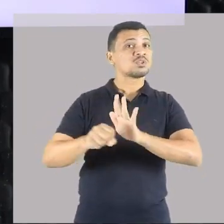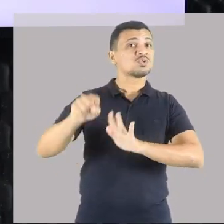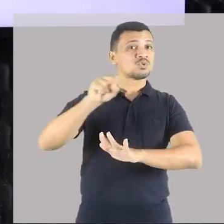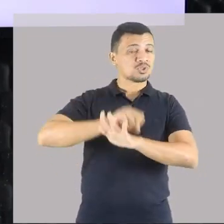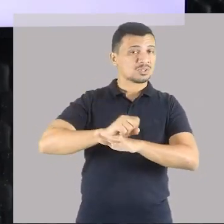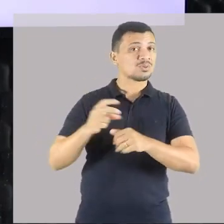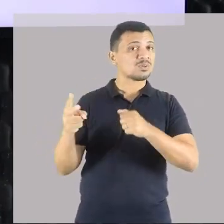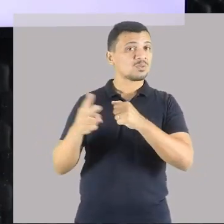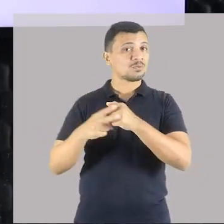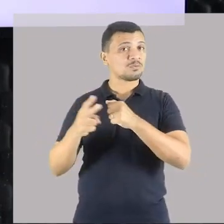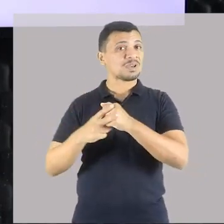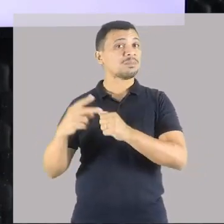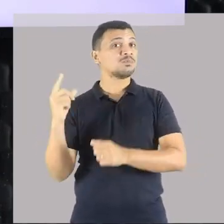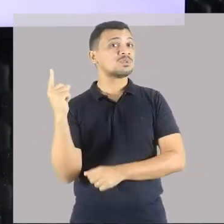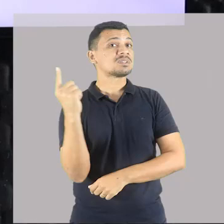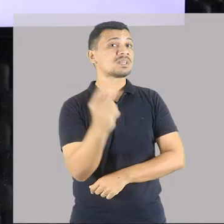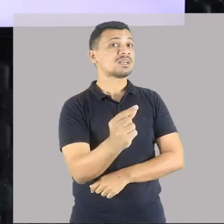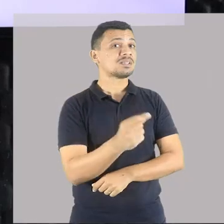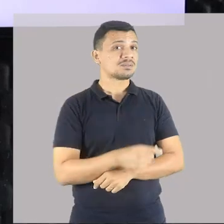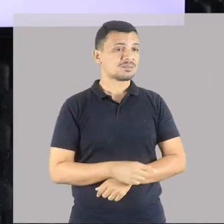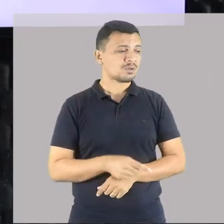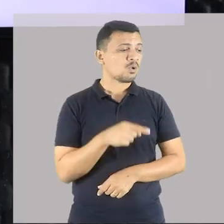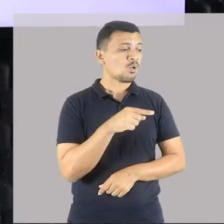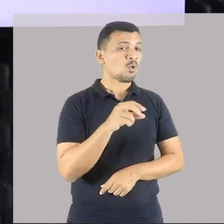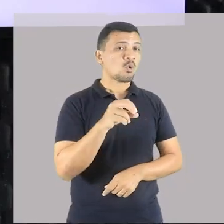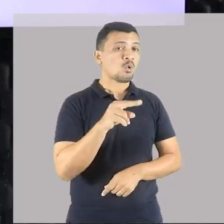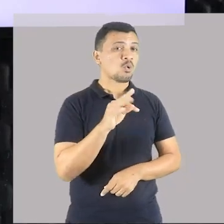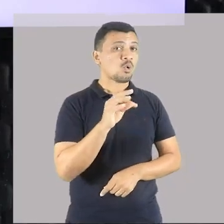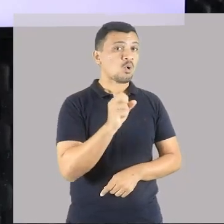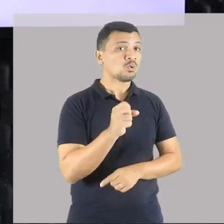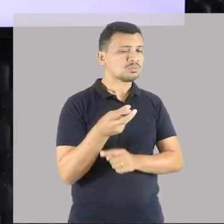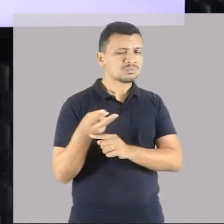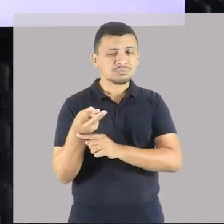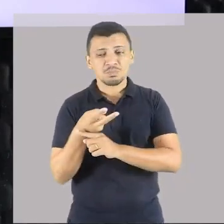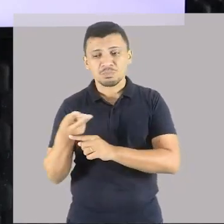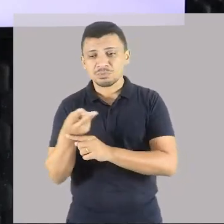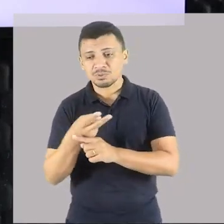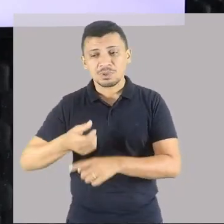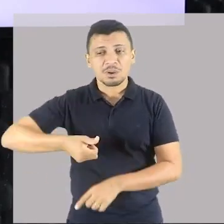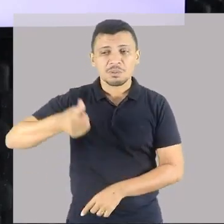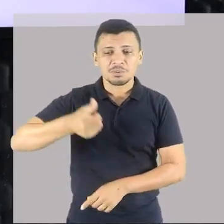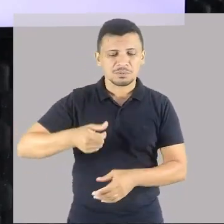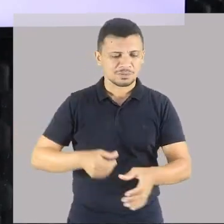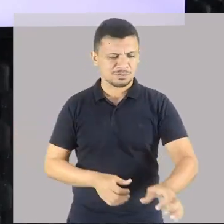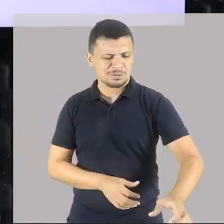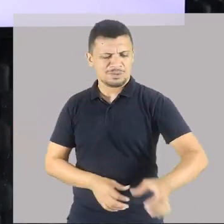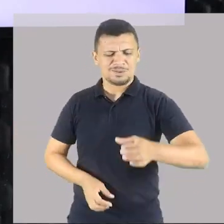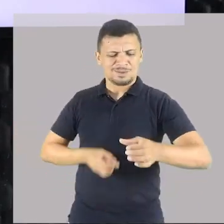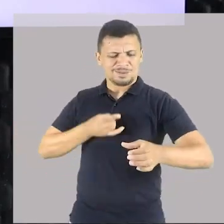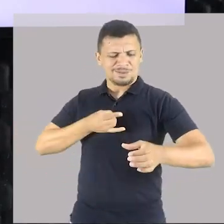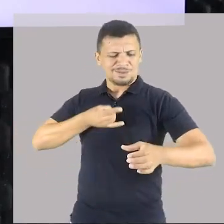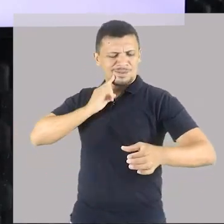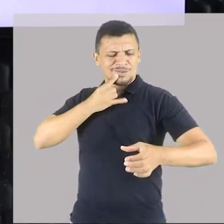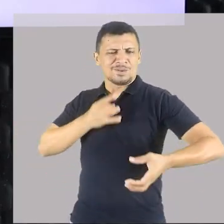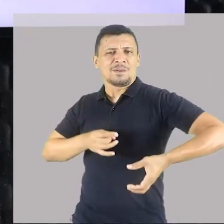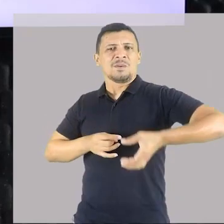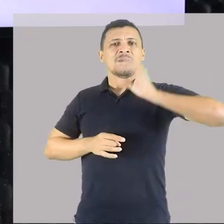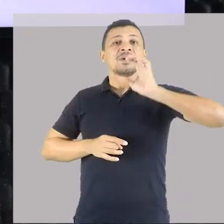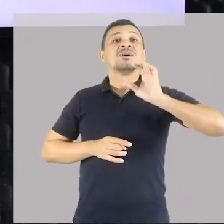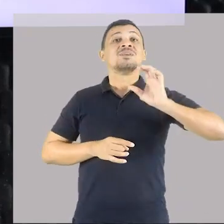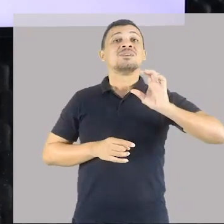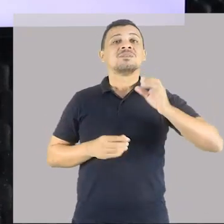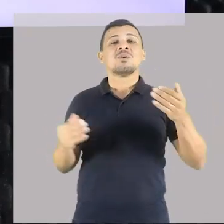sair. Outros em busca do primeiro gole de cachaça. No balcão, associando